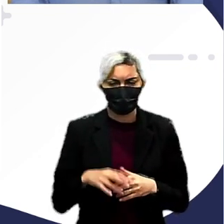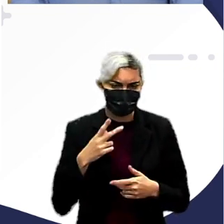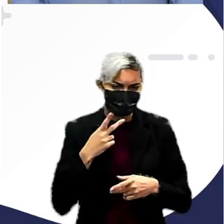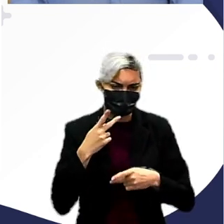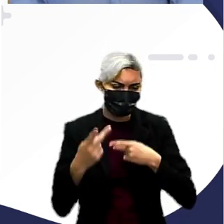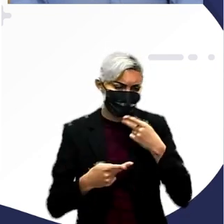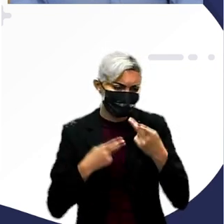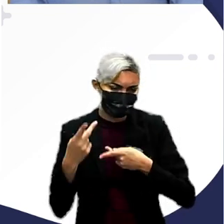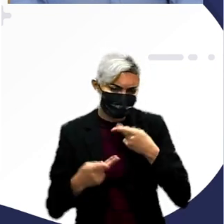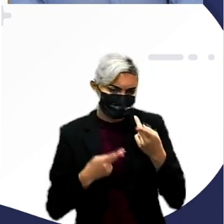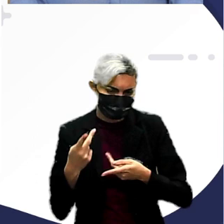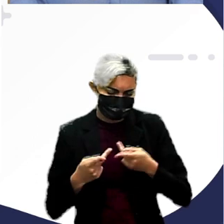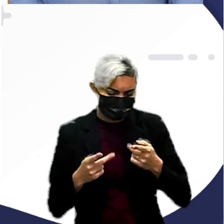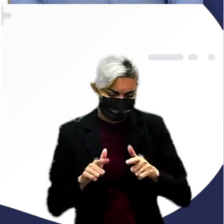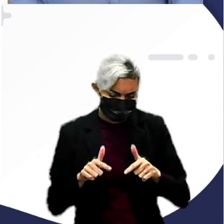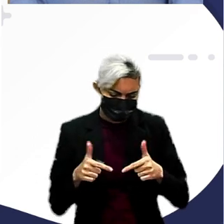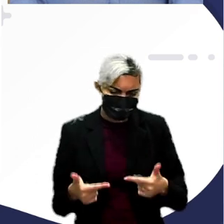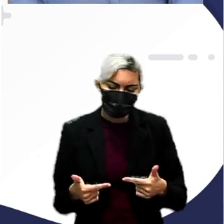Falar, né, e agir